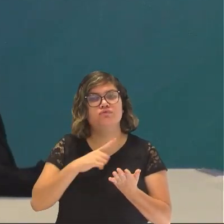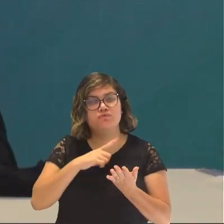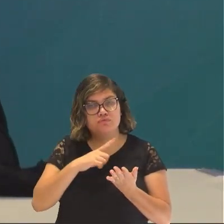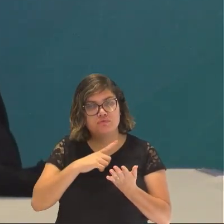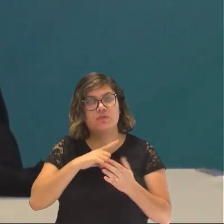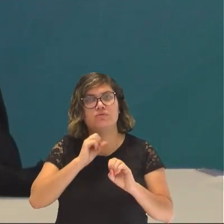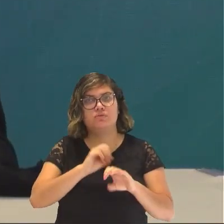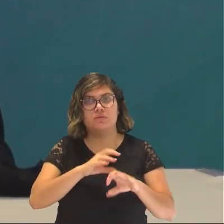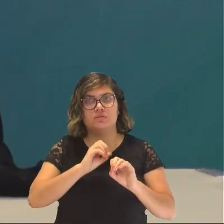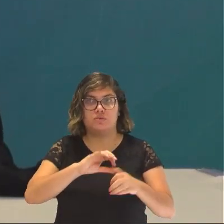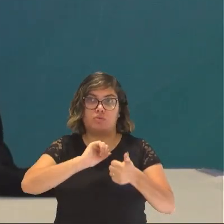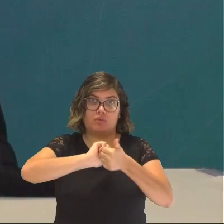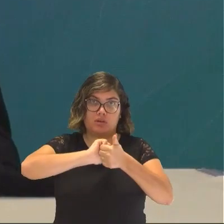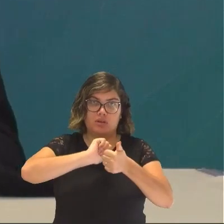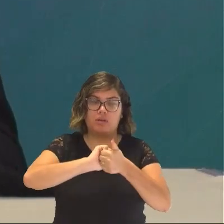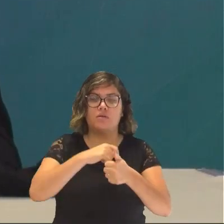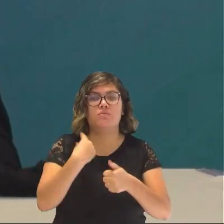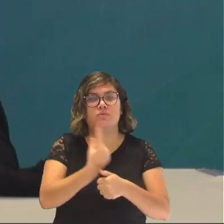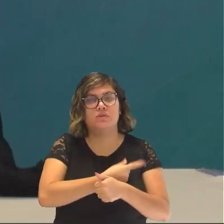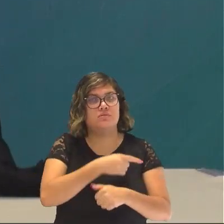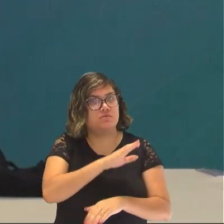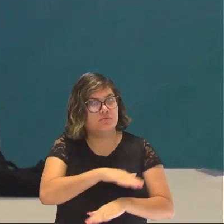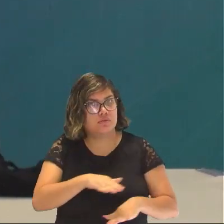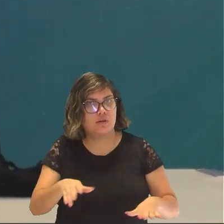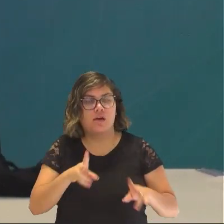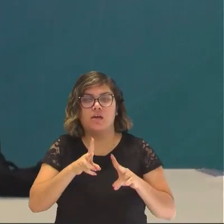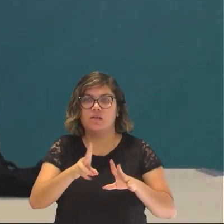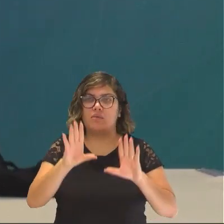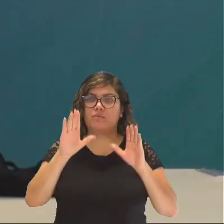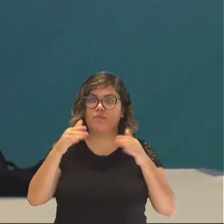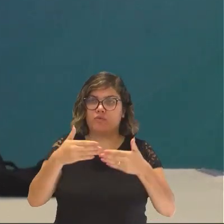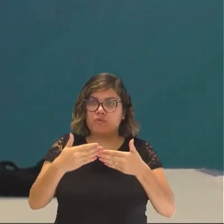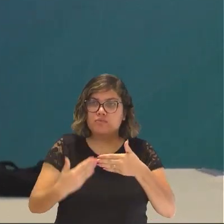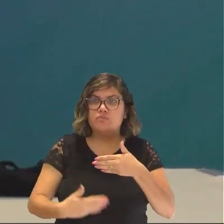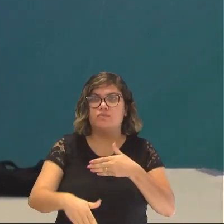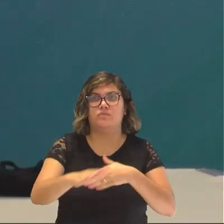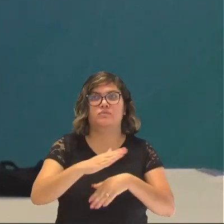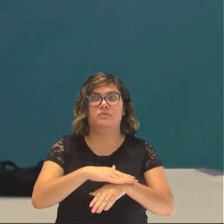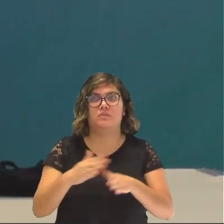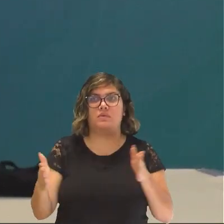de qualidade das nossas crianças e sempre com foco no longo prazo. Obrigado.